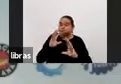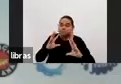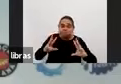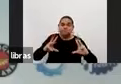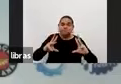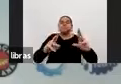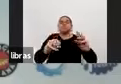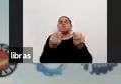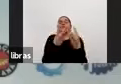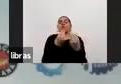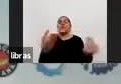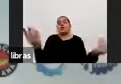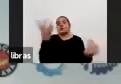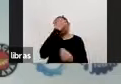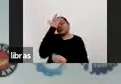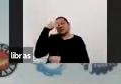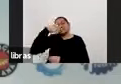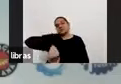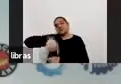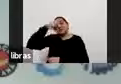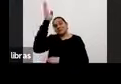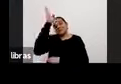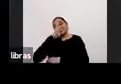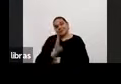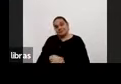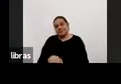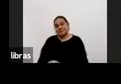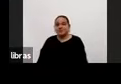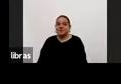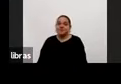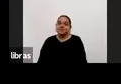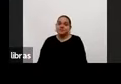aqui no Brasil. É com você, João.